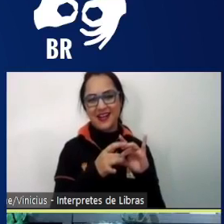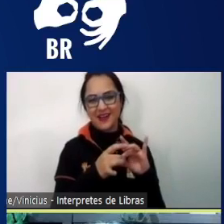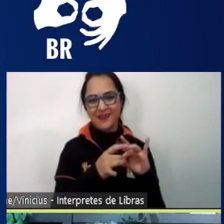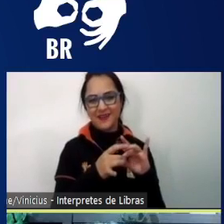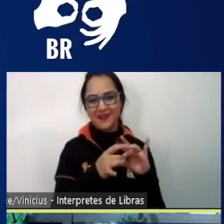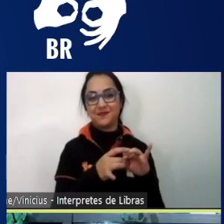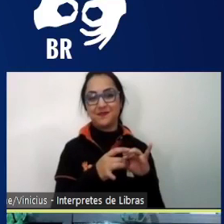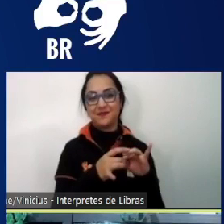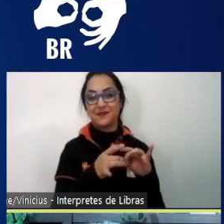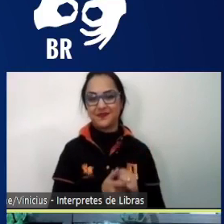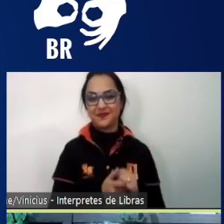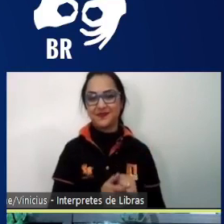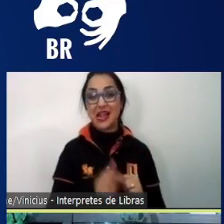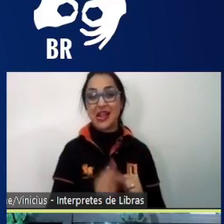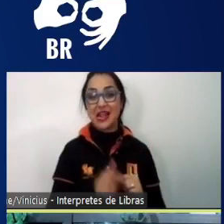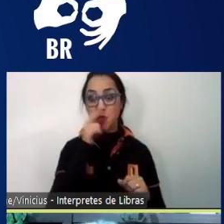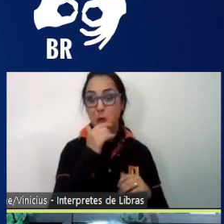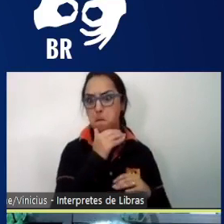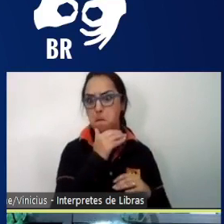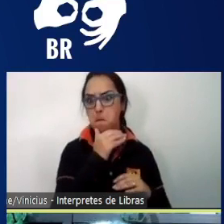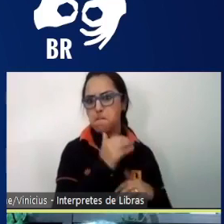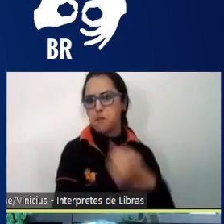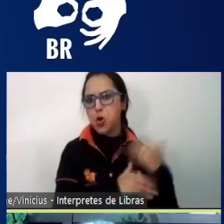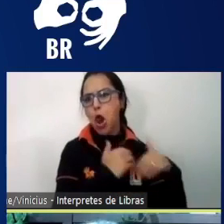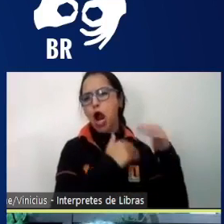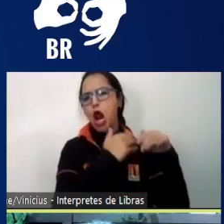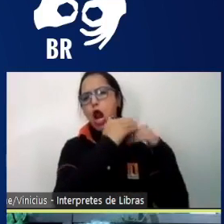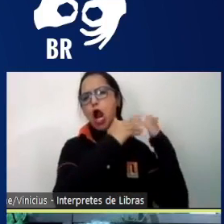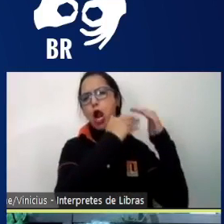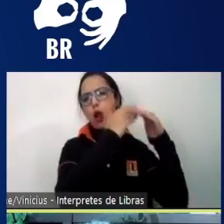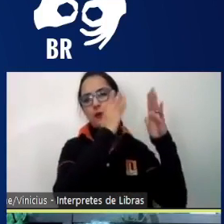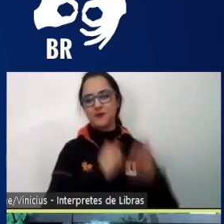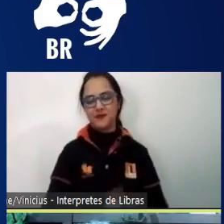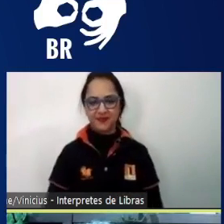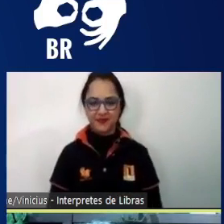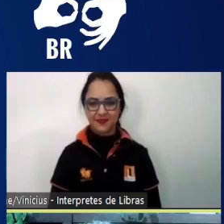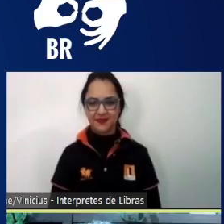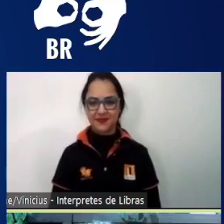que as infinitas possibilidades acontecem.